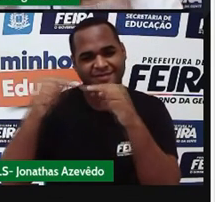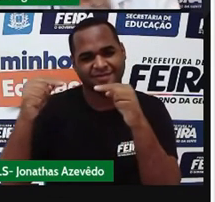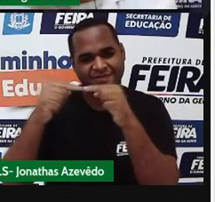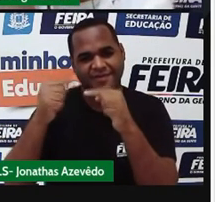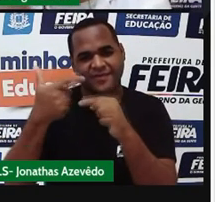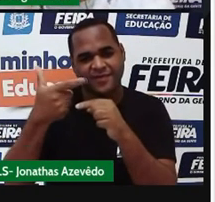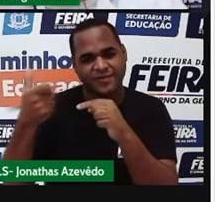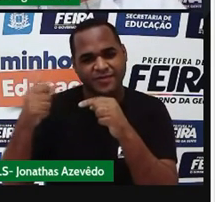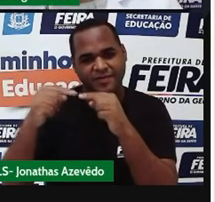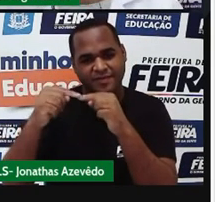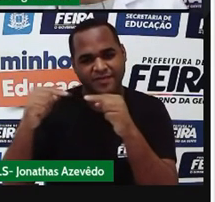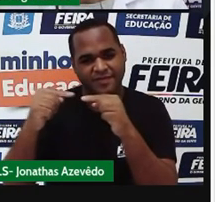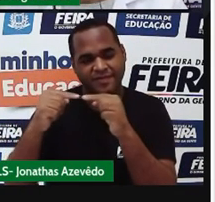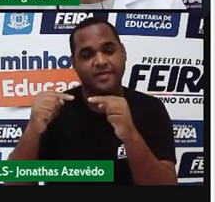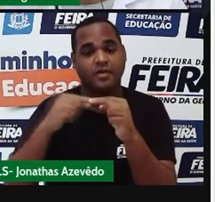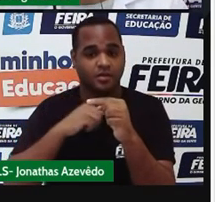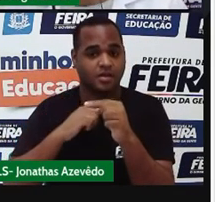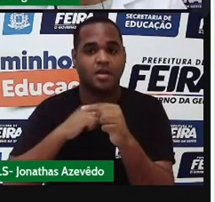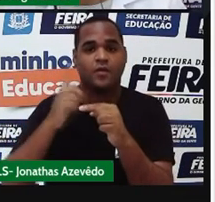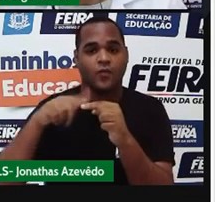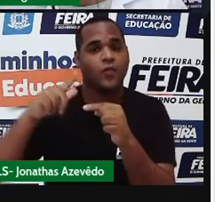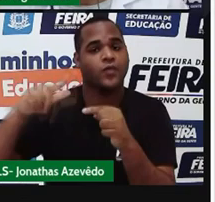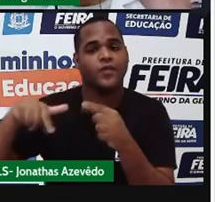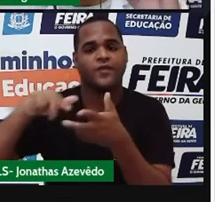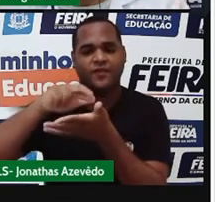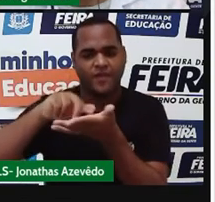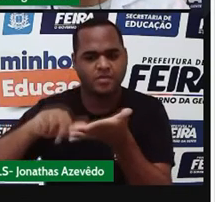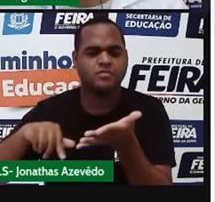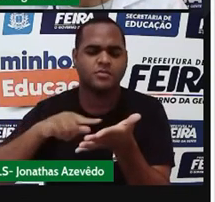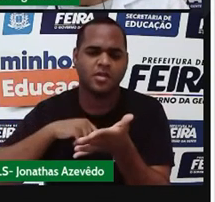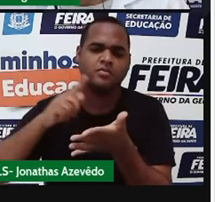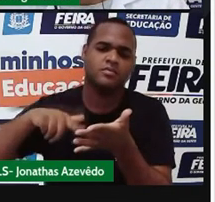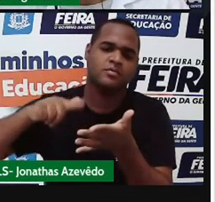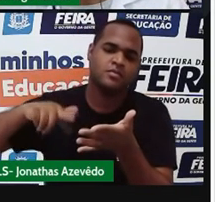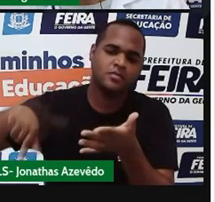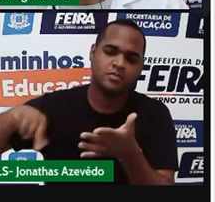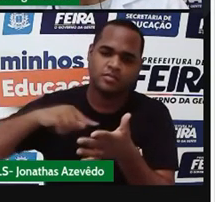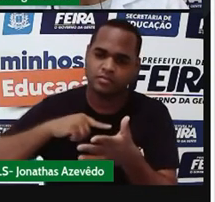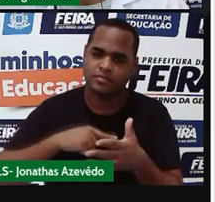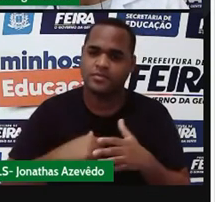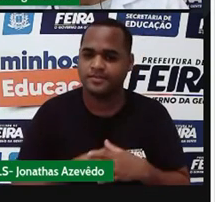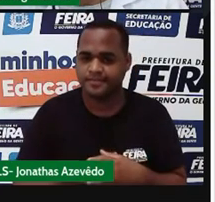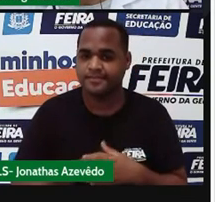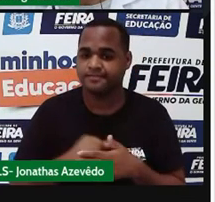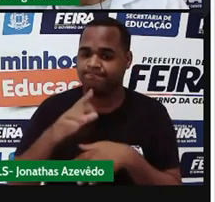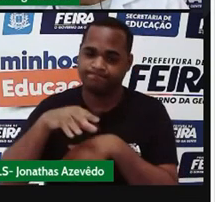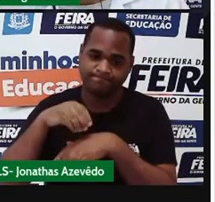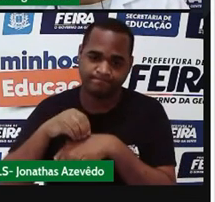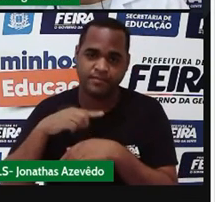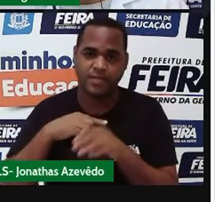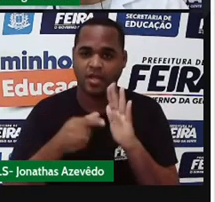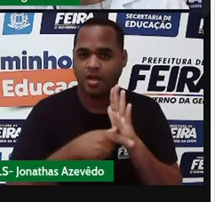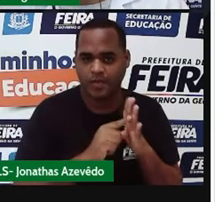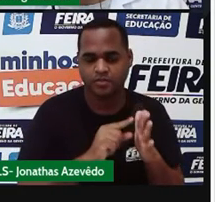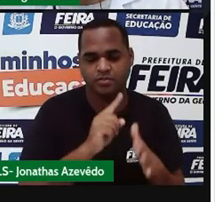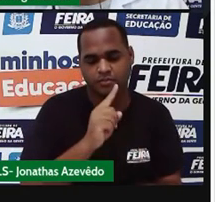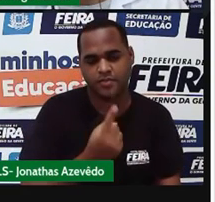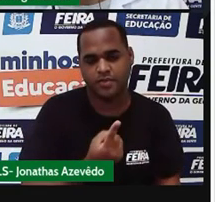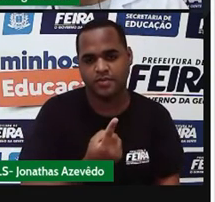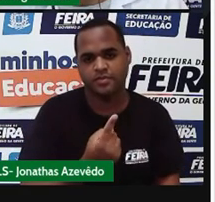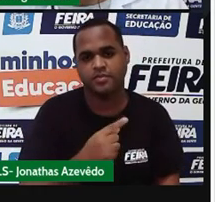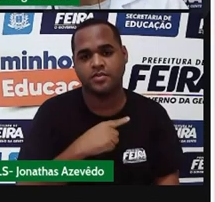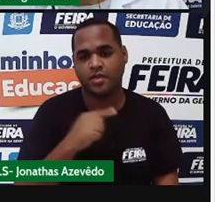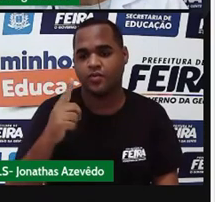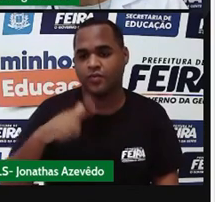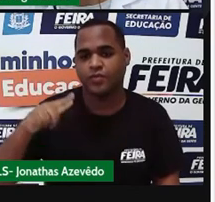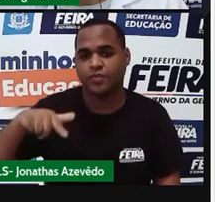então 21 tá aparecendo ali infinitas vezes então você vai fazer assim ó pega o que está na frente da, junta com